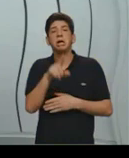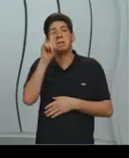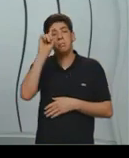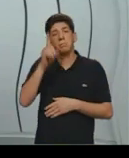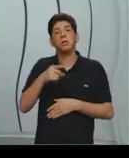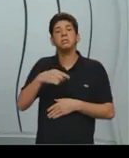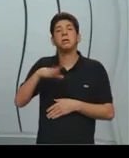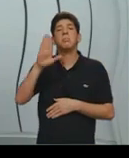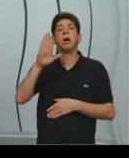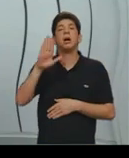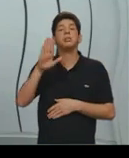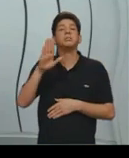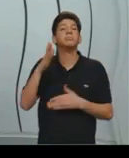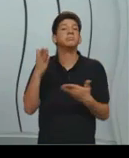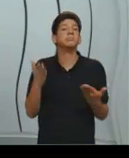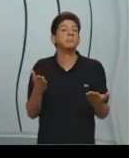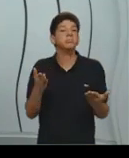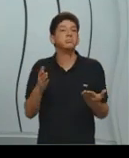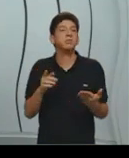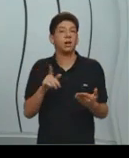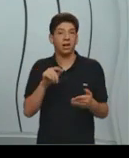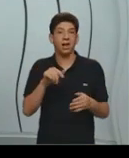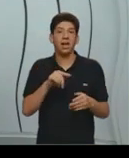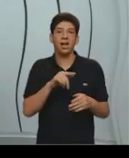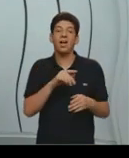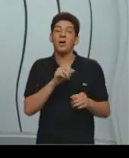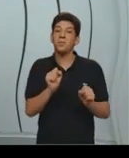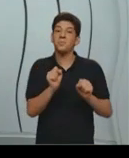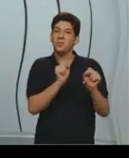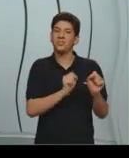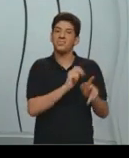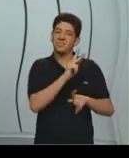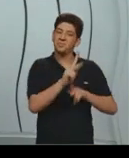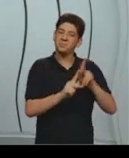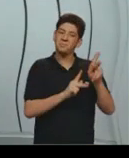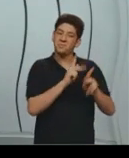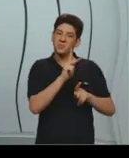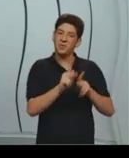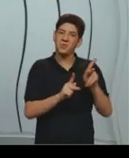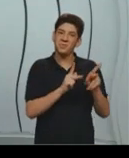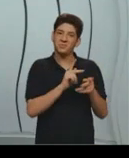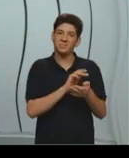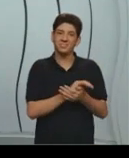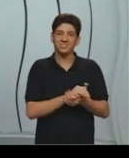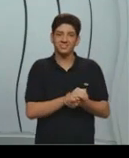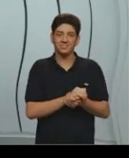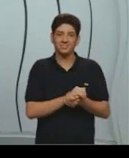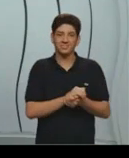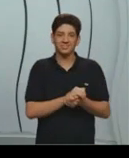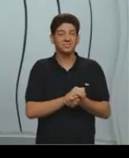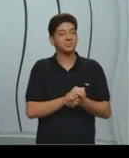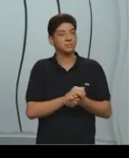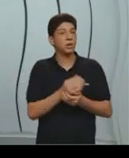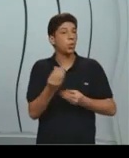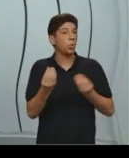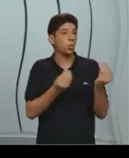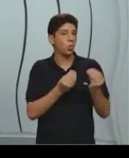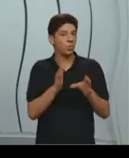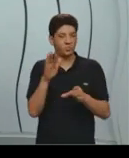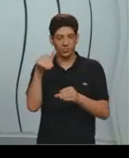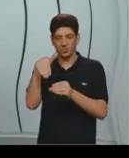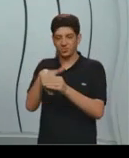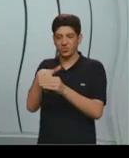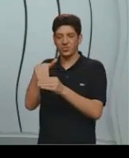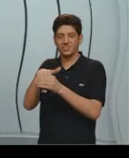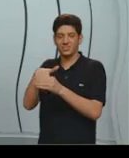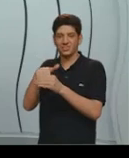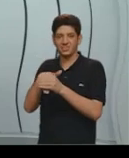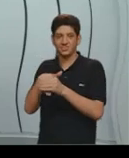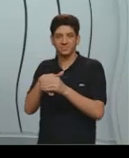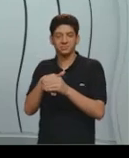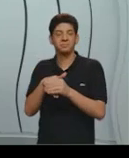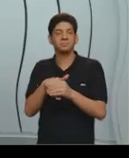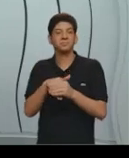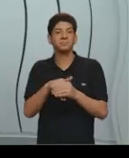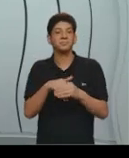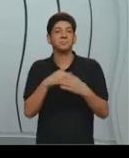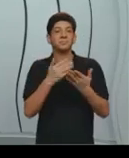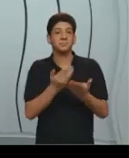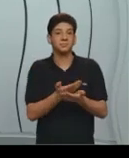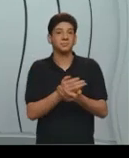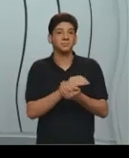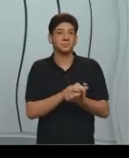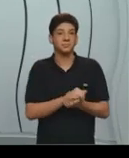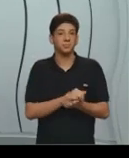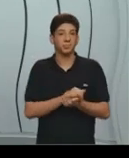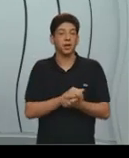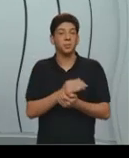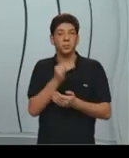é o poder popular. E o voto vai ser discutido para isso, né? A gente vai conferir às pessoas esse poder, mas ele tem